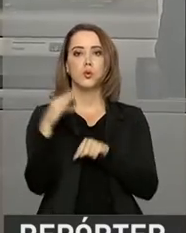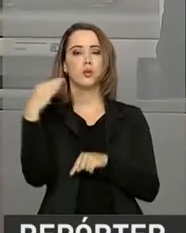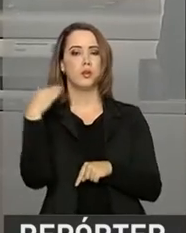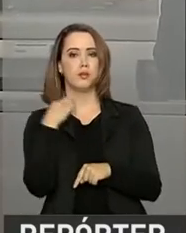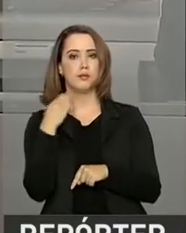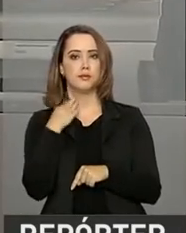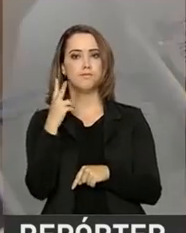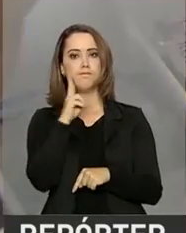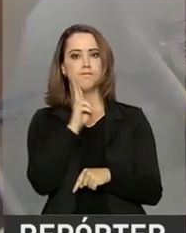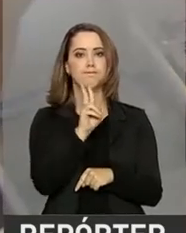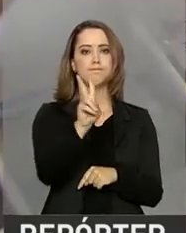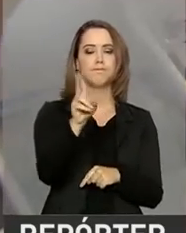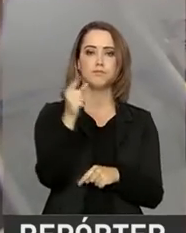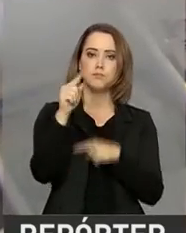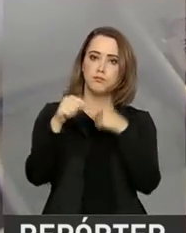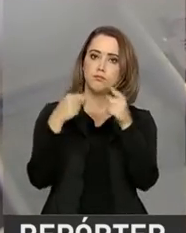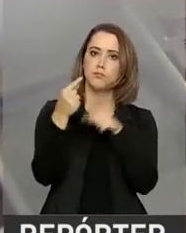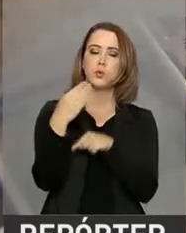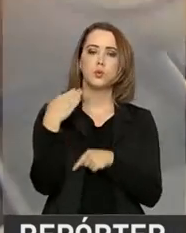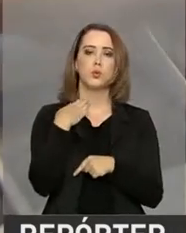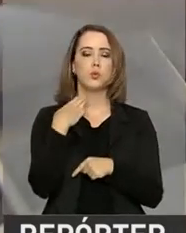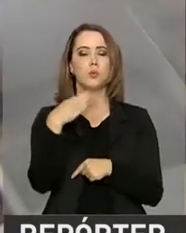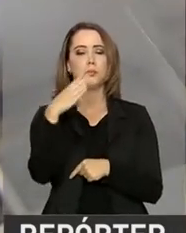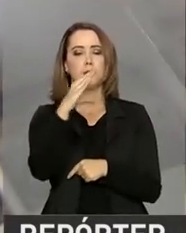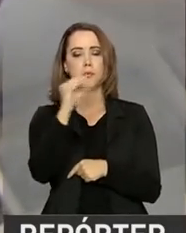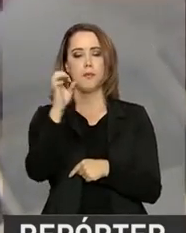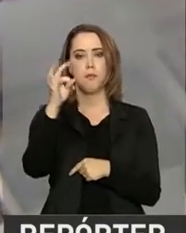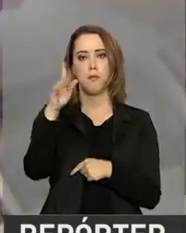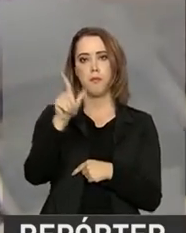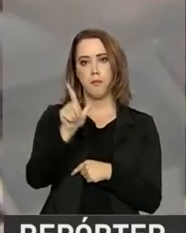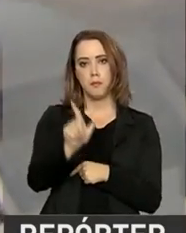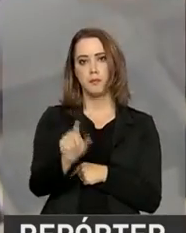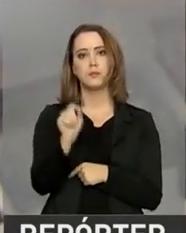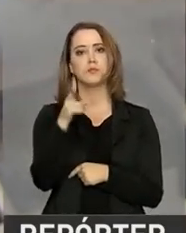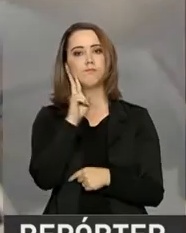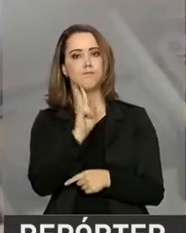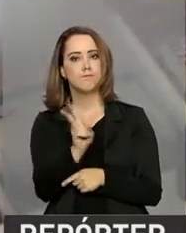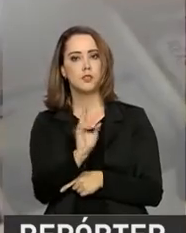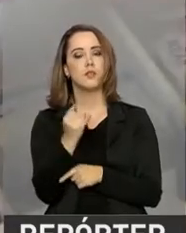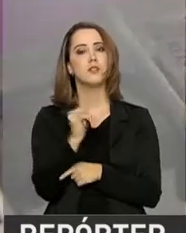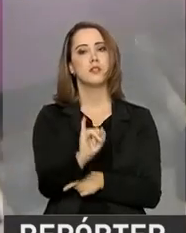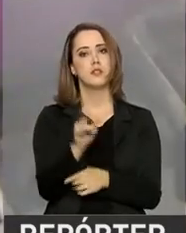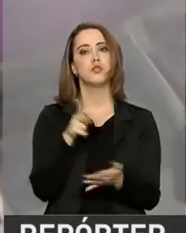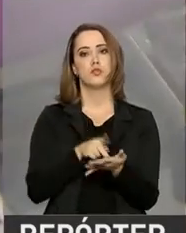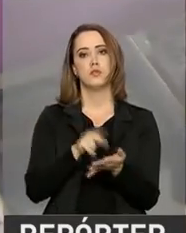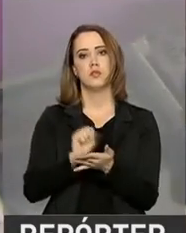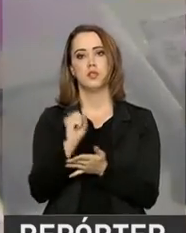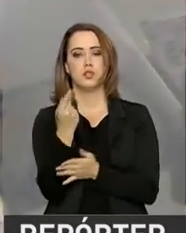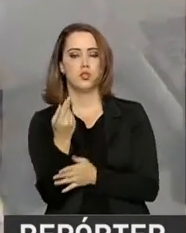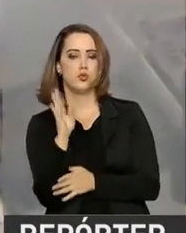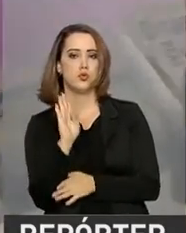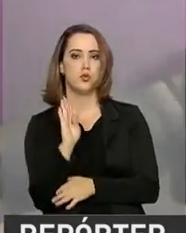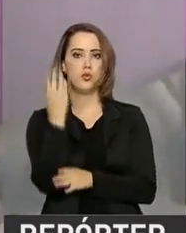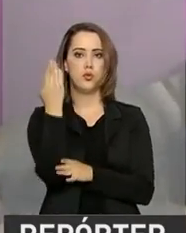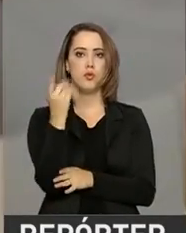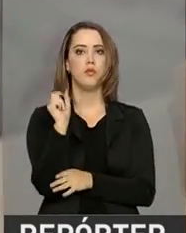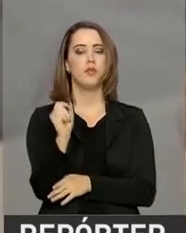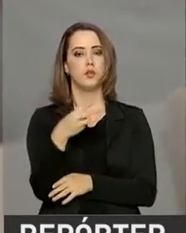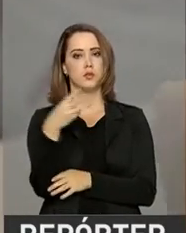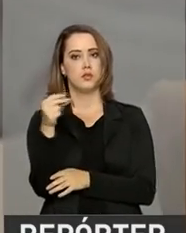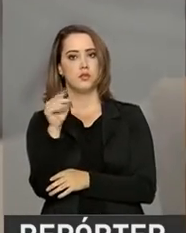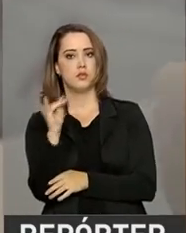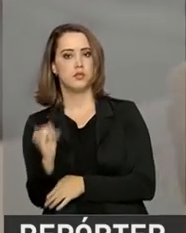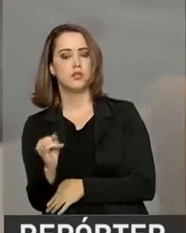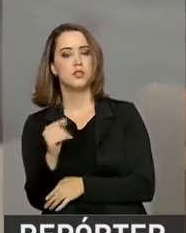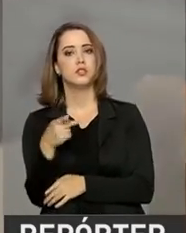do banco central os prazos para avaliação são de 30 dias para municípios onde existe a representação do banco central e